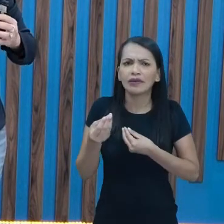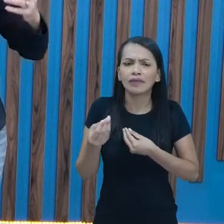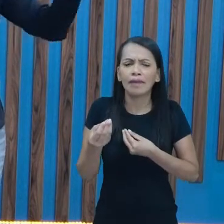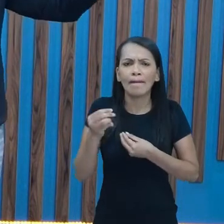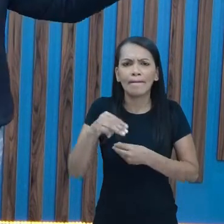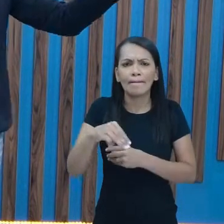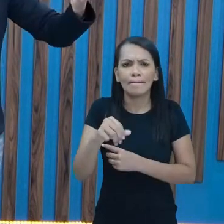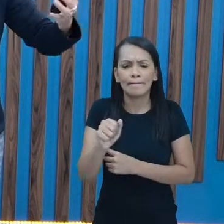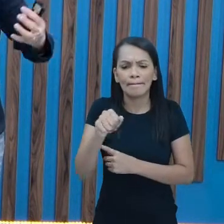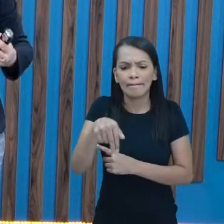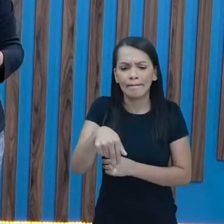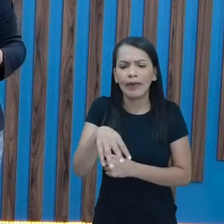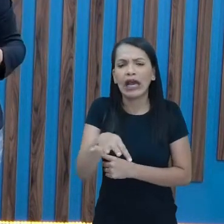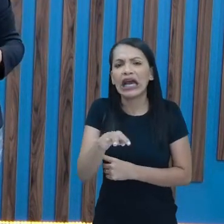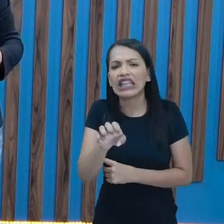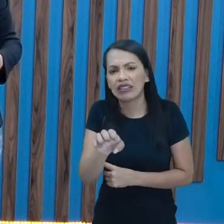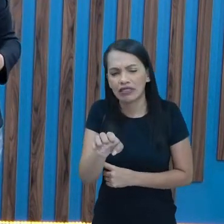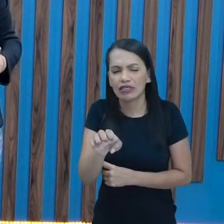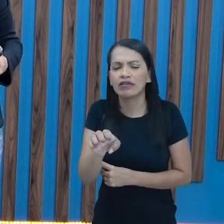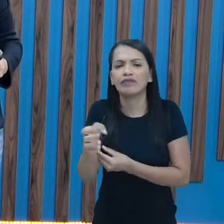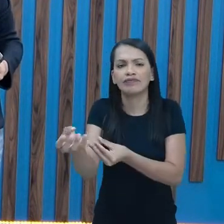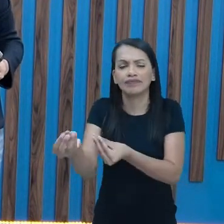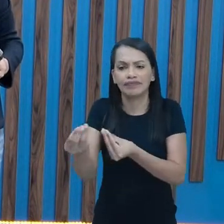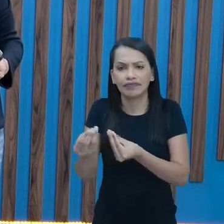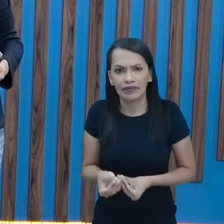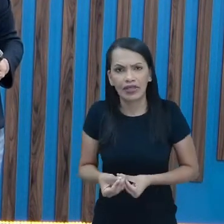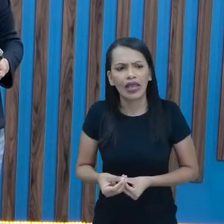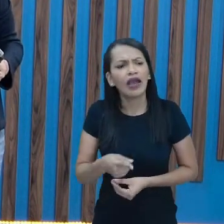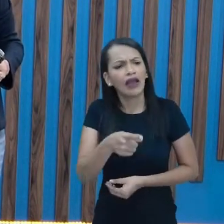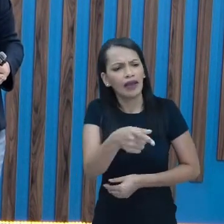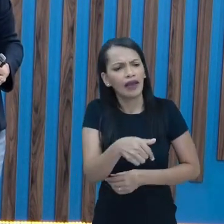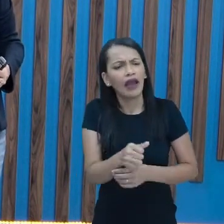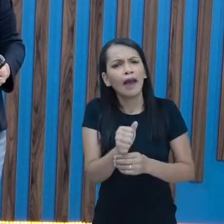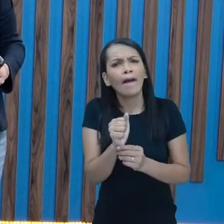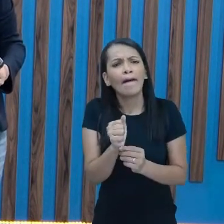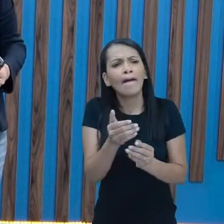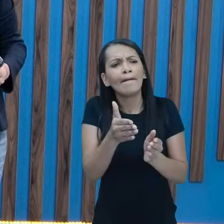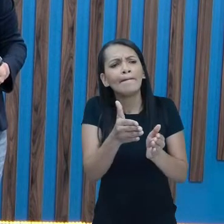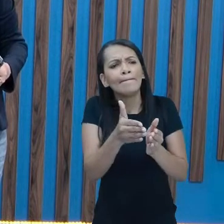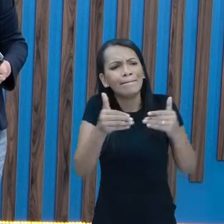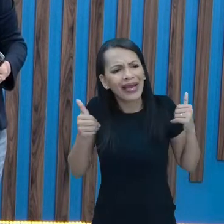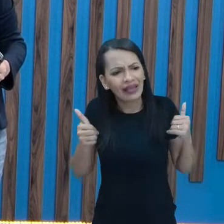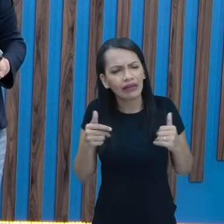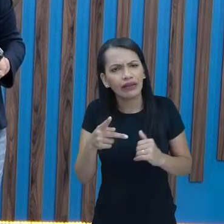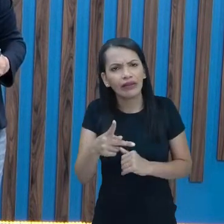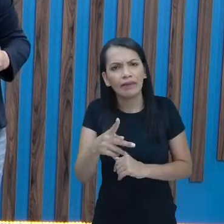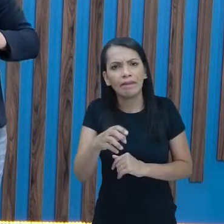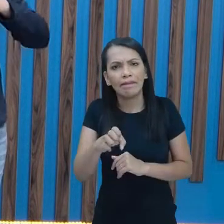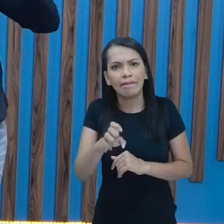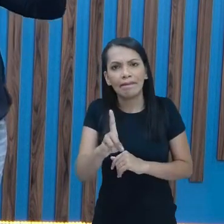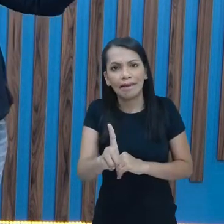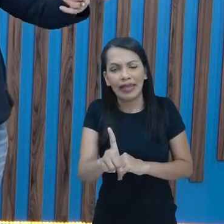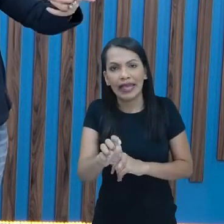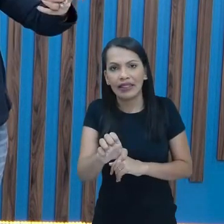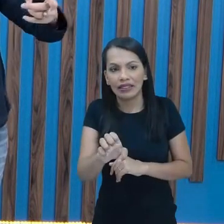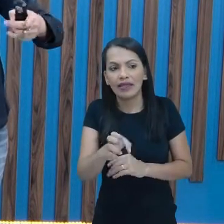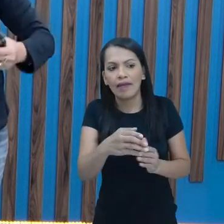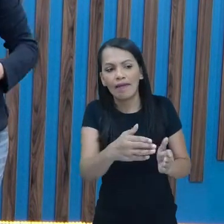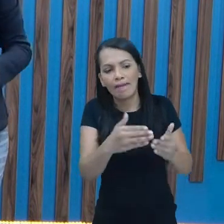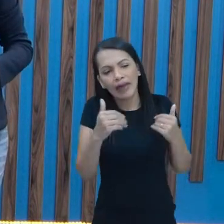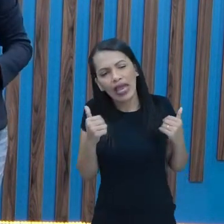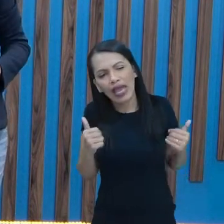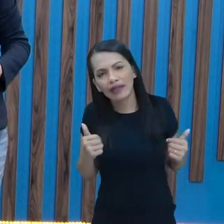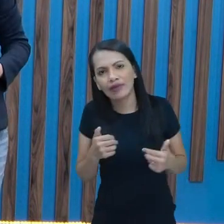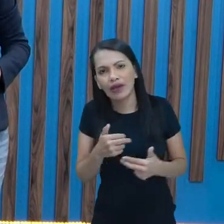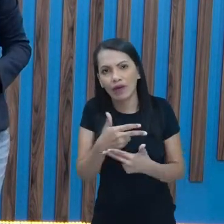Entendeu? Alguma coisa. Então, quando é uma ordem, quando alguém está te dando uma ordem, ou quando você dar uma ordem a alguém,